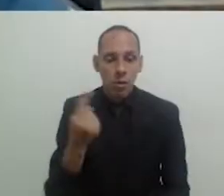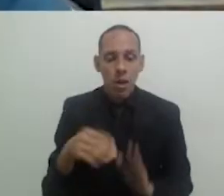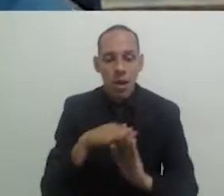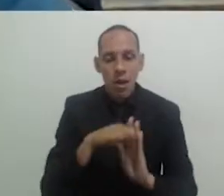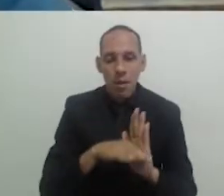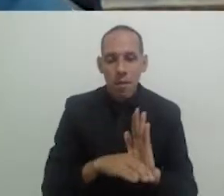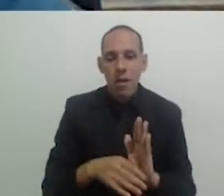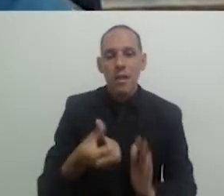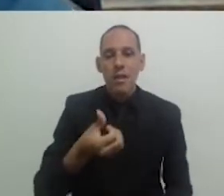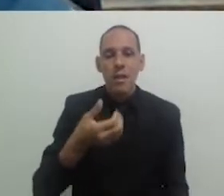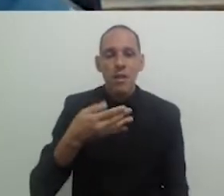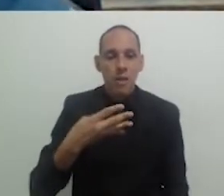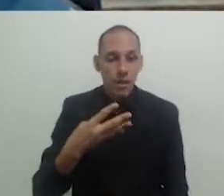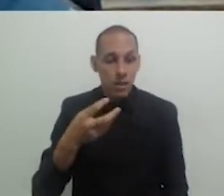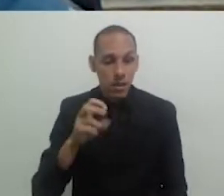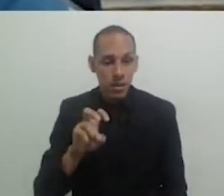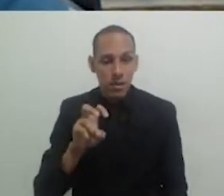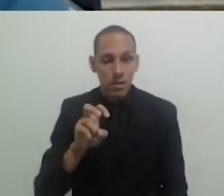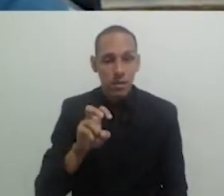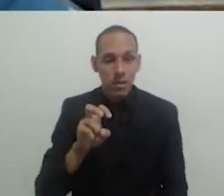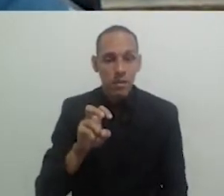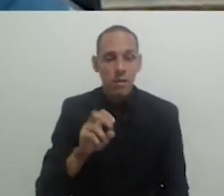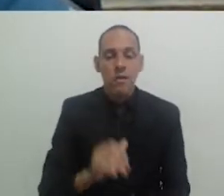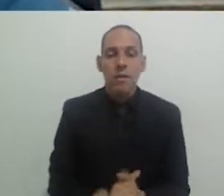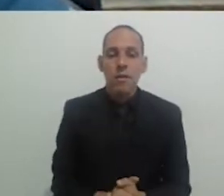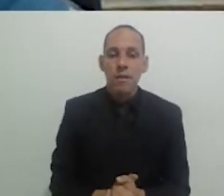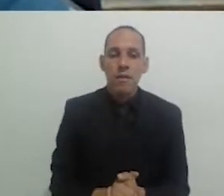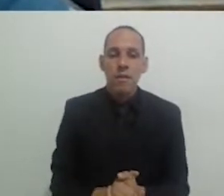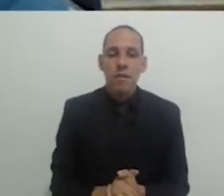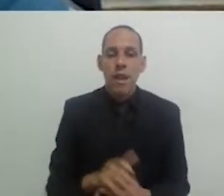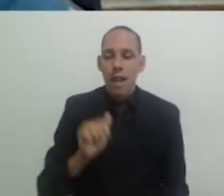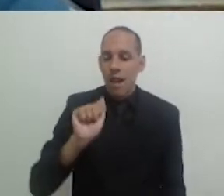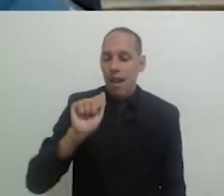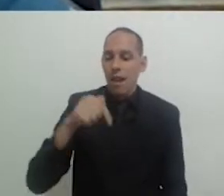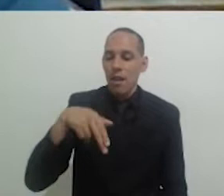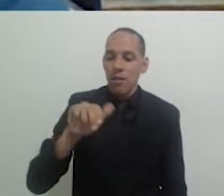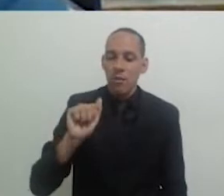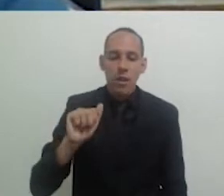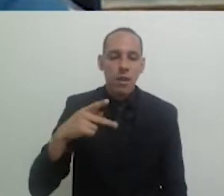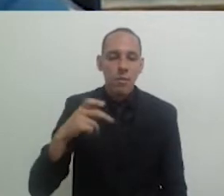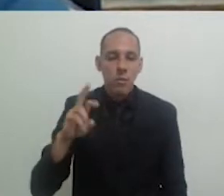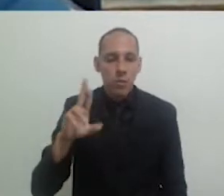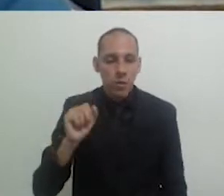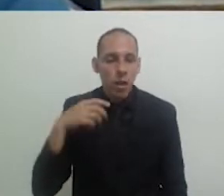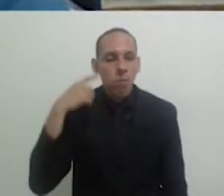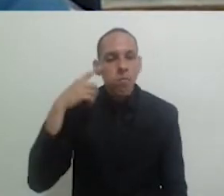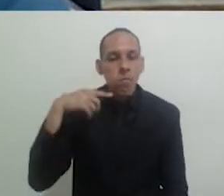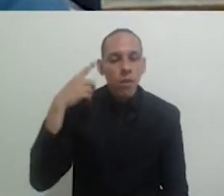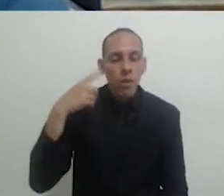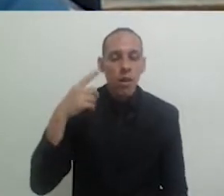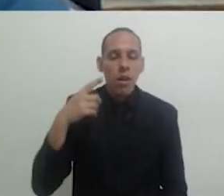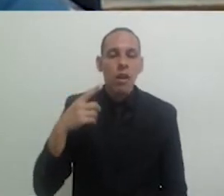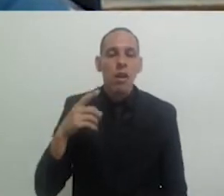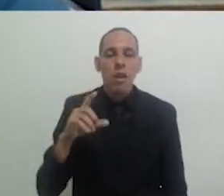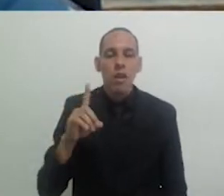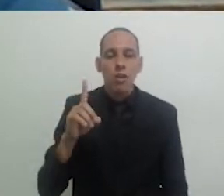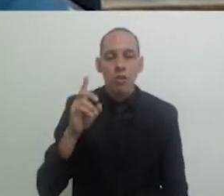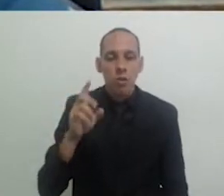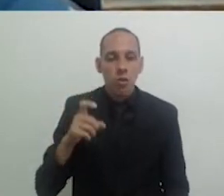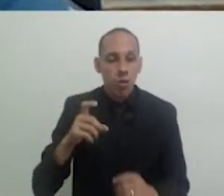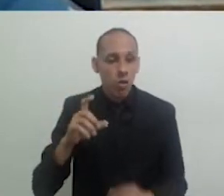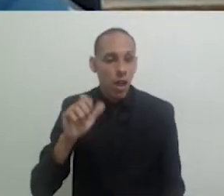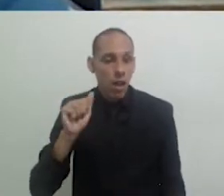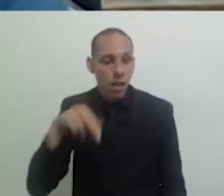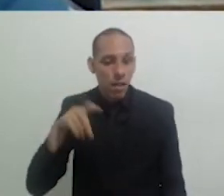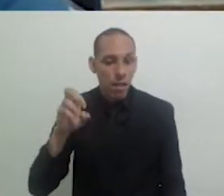0807-645. Impetrante, Aqua Pura Limitada, advogado doutor Gustavo André. Impetrado, presidente do Tribunal de Contas